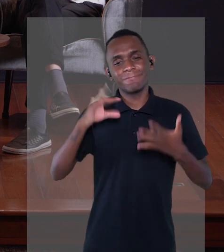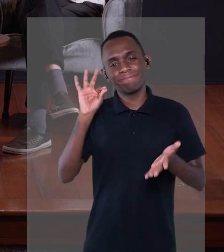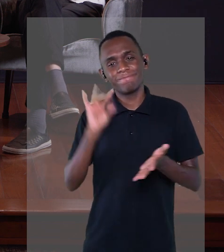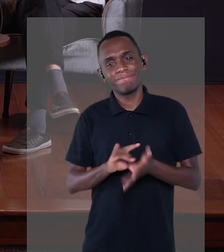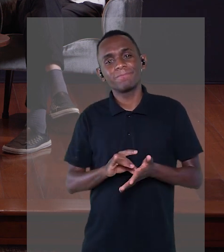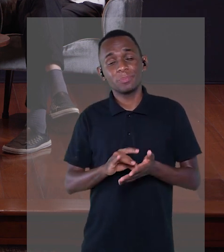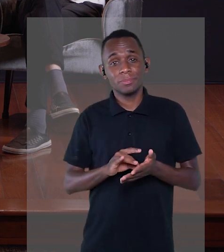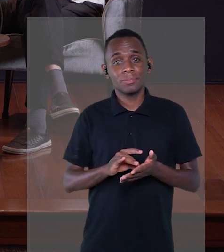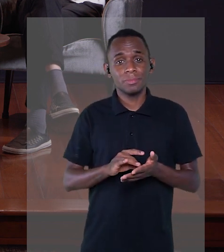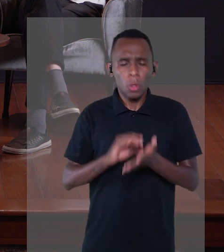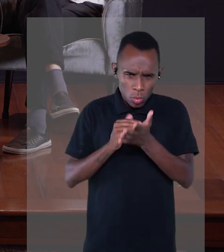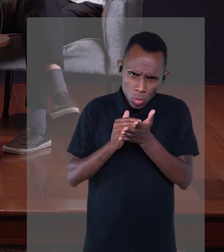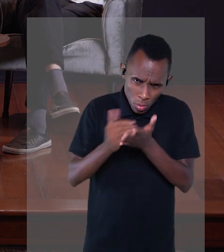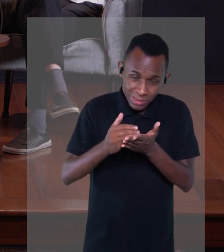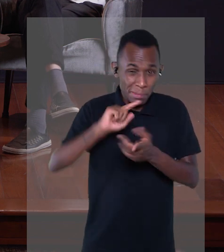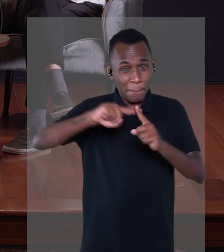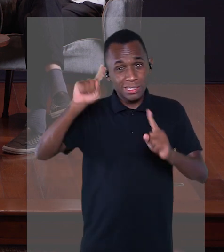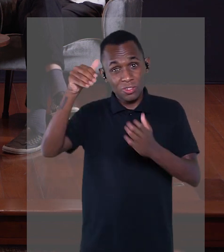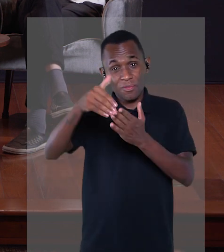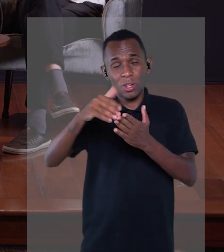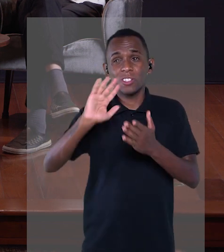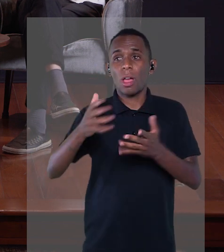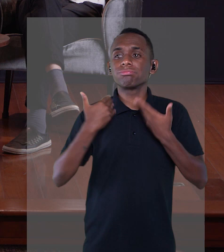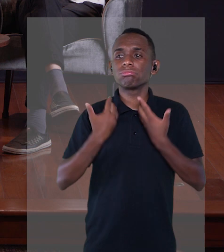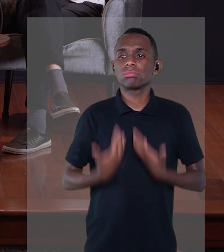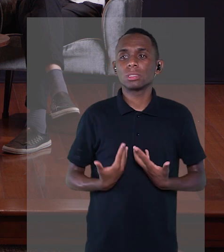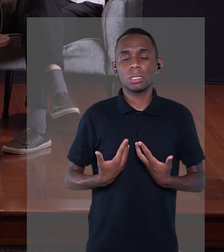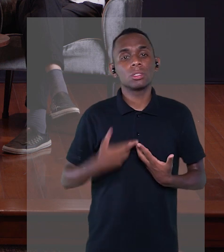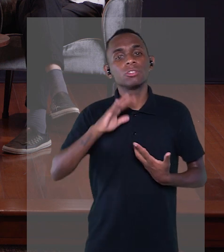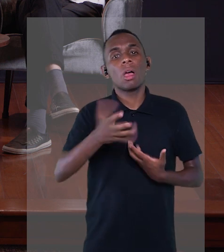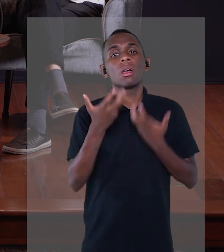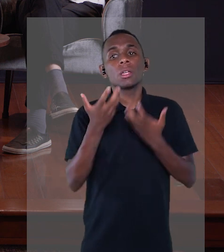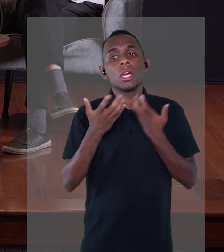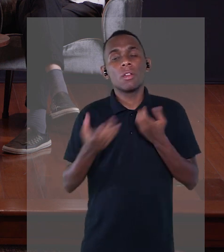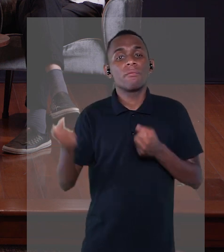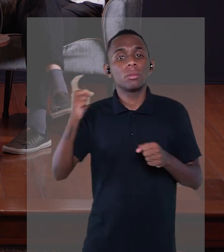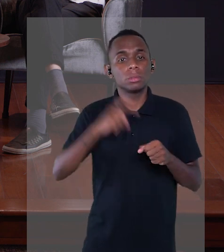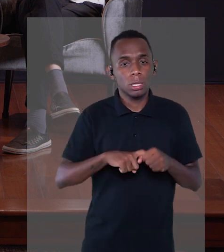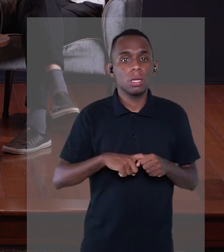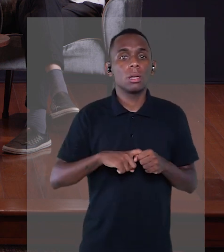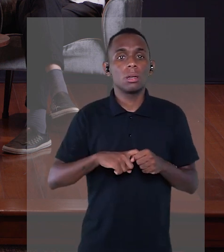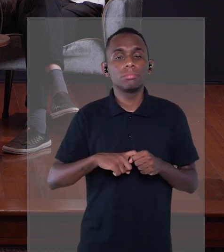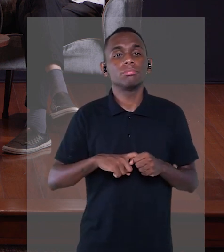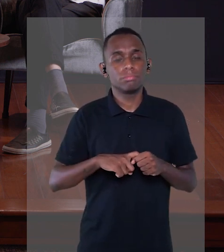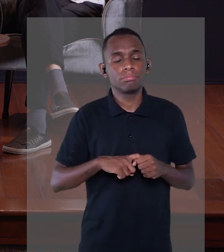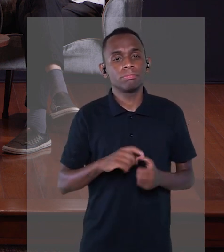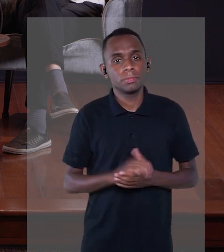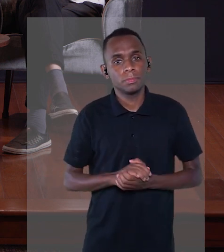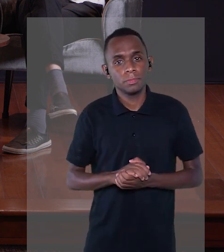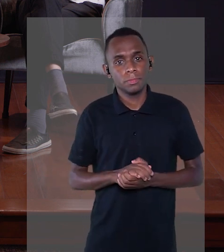jeito, pelo menos no início, né? No final, já estava um pouco cansado, estava querendo voltar a ser Sérgio Rodrigues